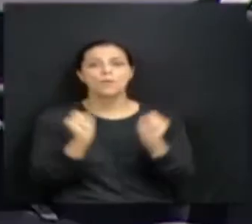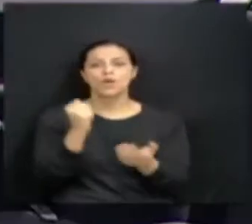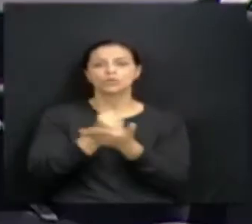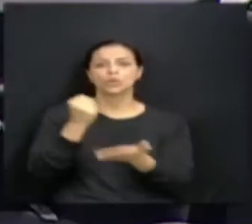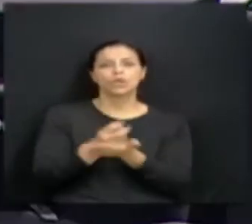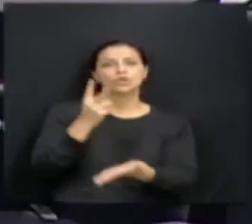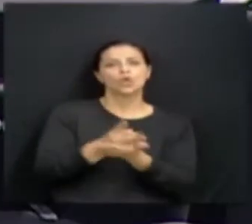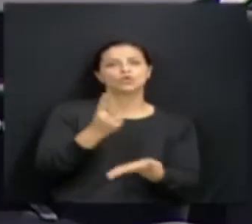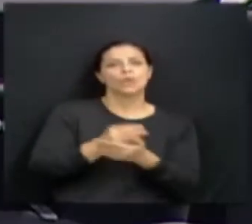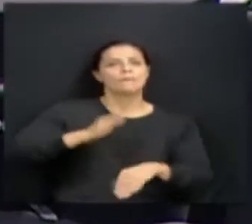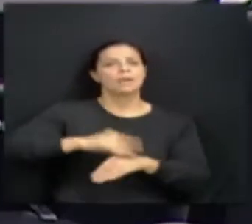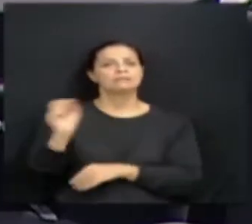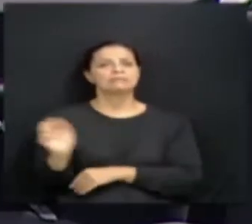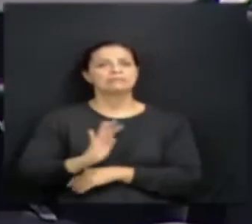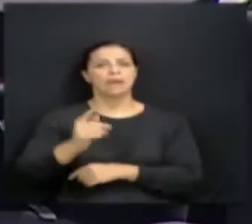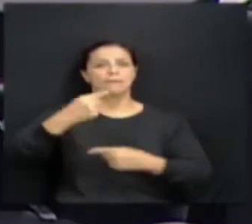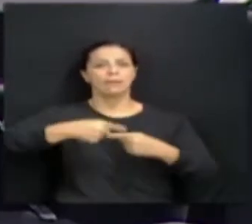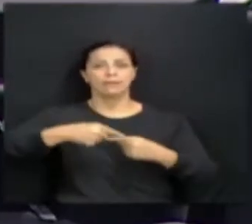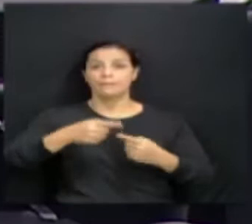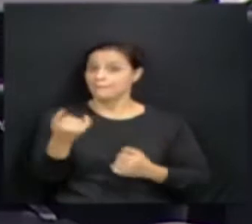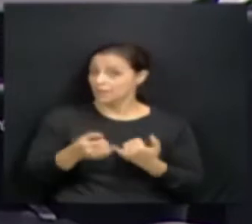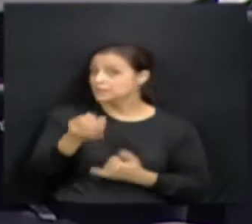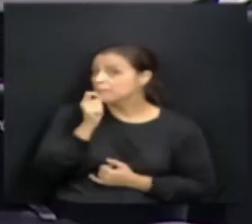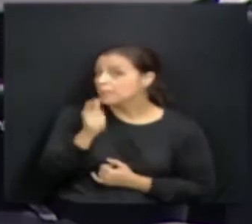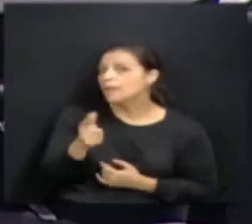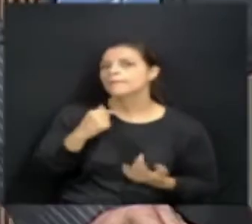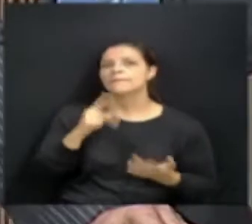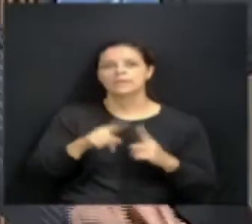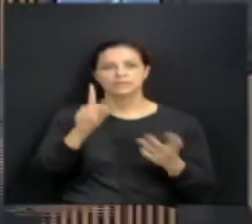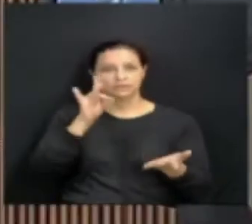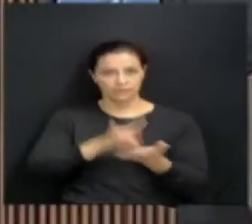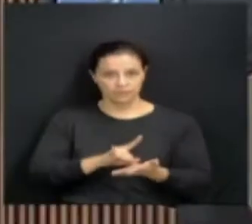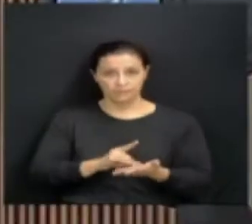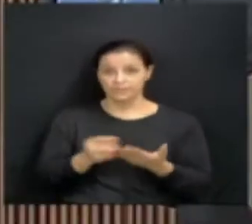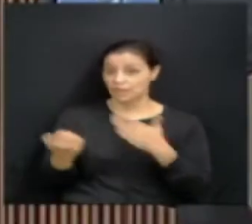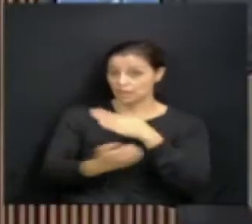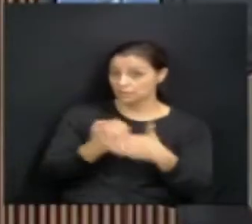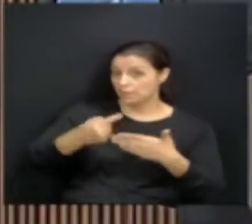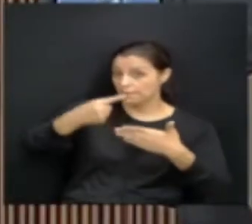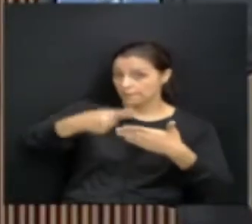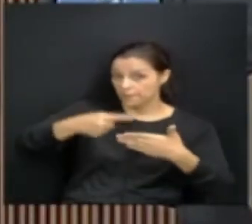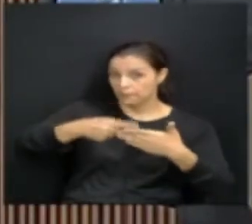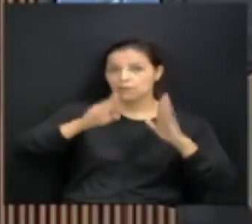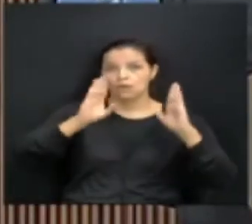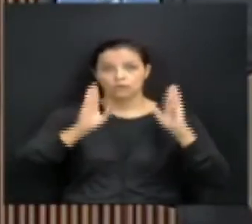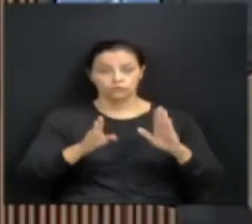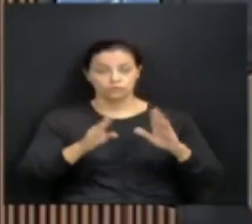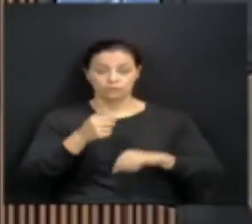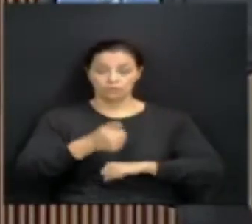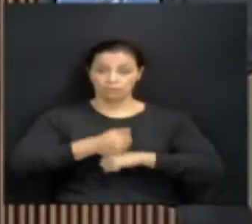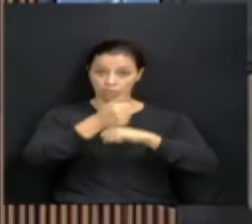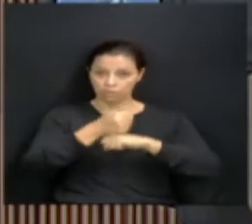feitos. Parece piada, senhores, mas é verdade. As pedageiras que assumiram,